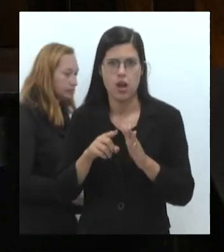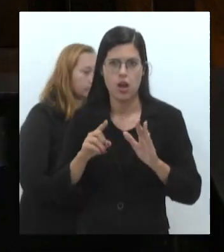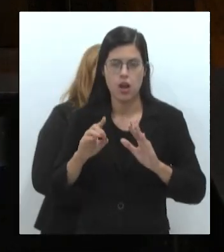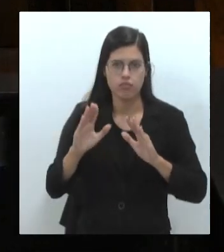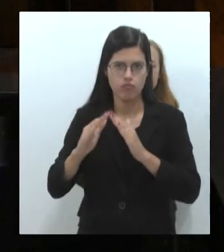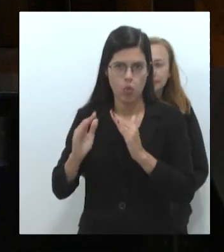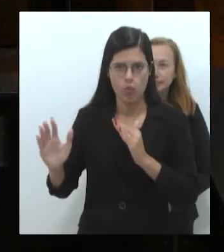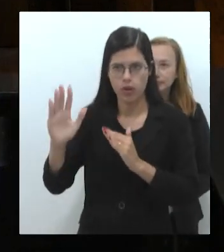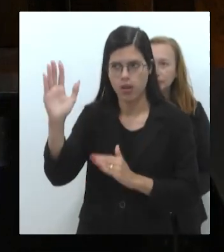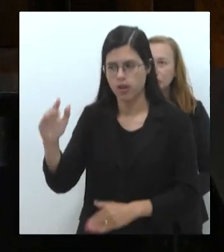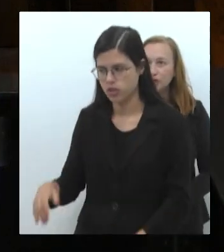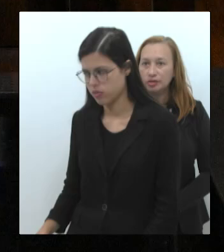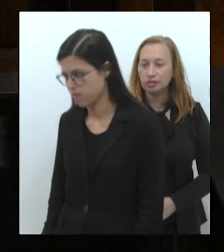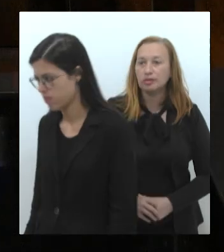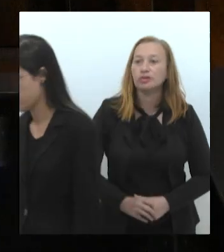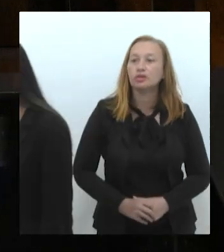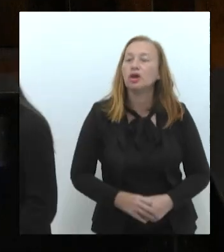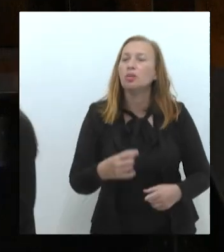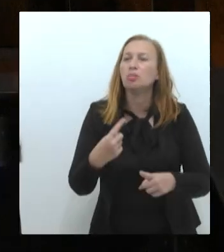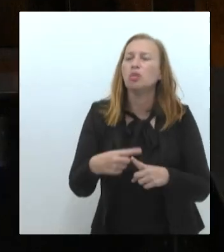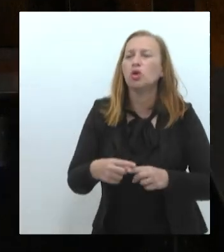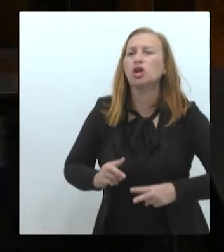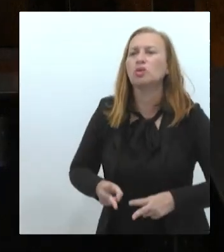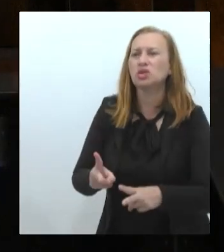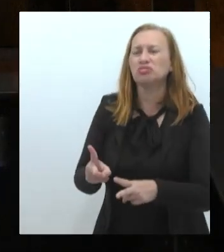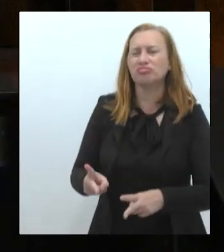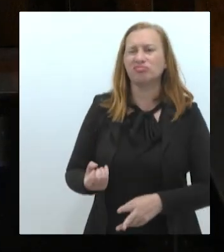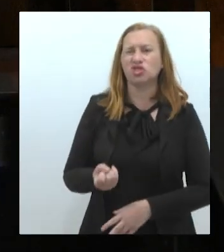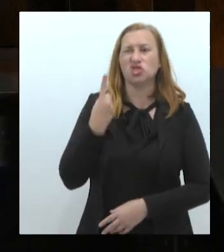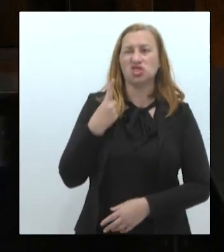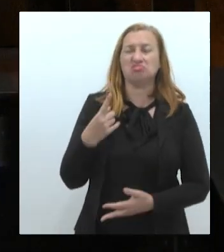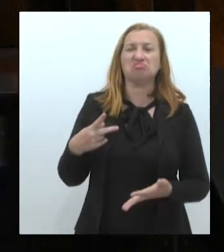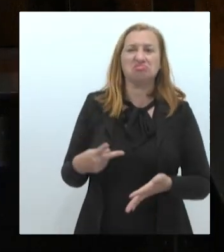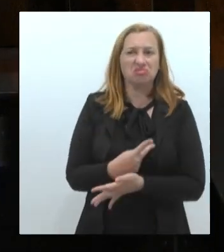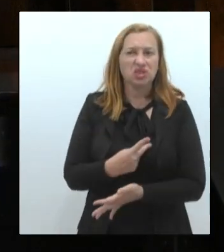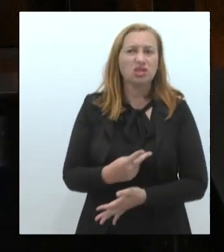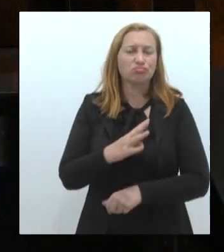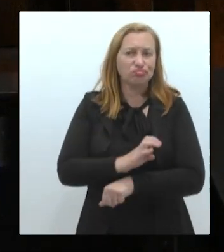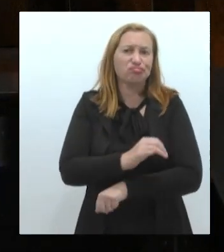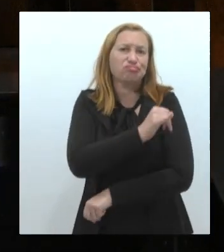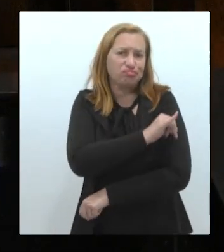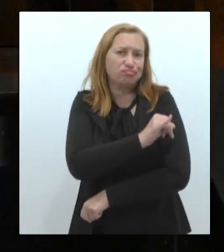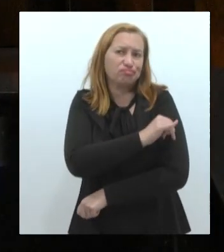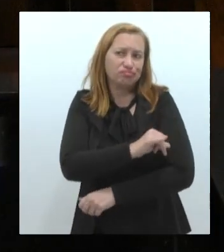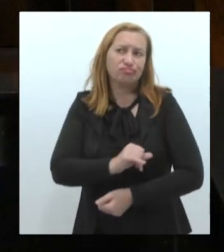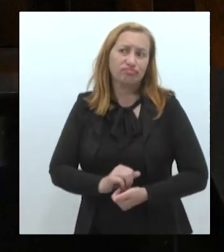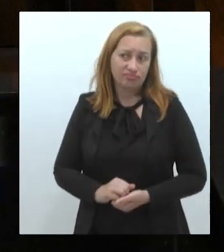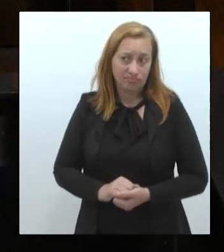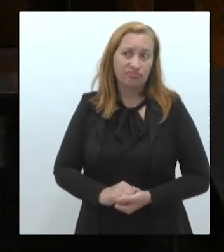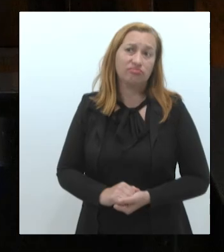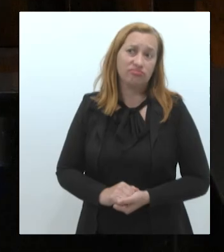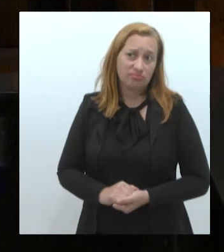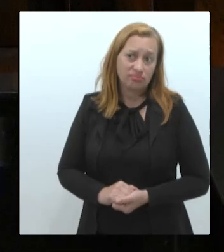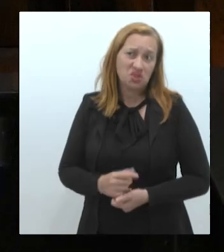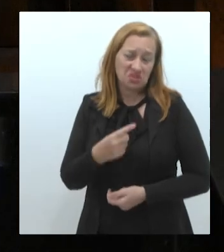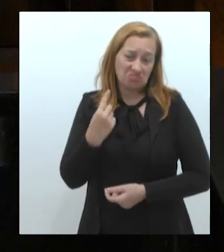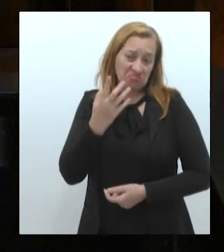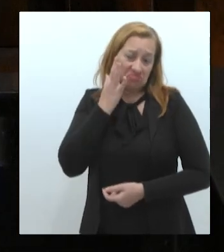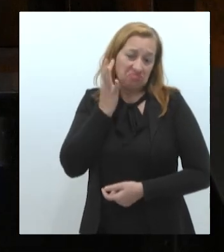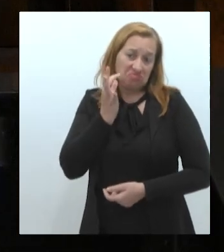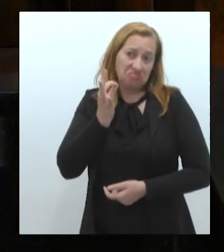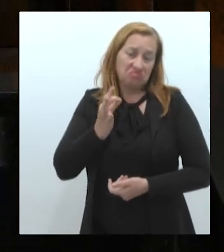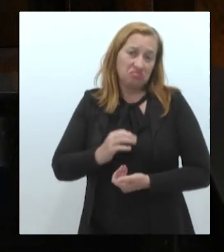continua? É muita coisa estranha que acontece no estado do Rio de Janeiro e a gente não